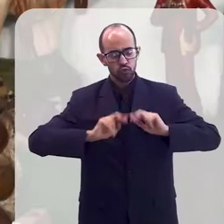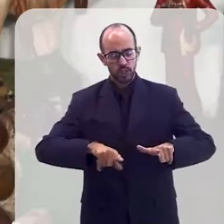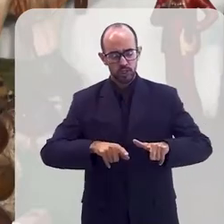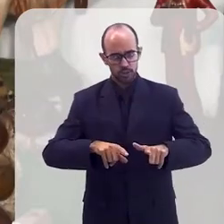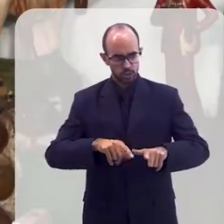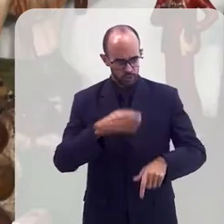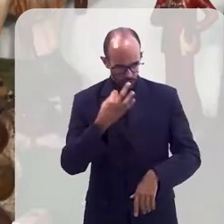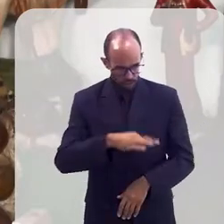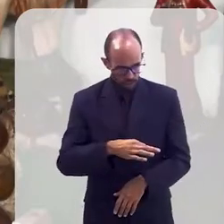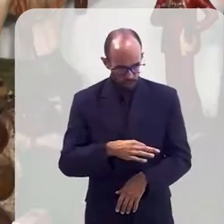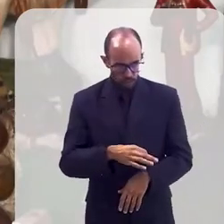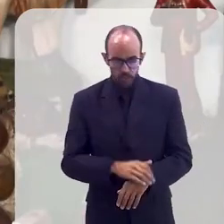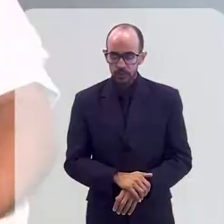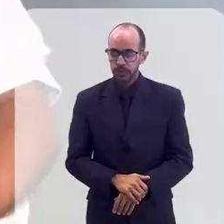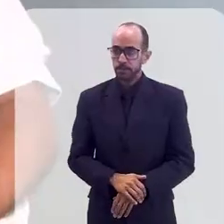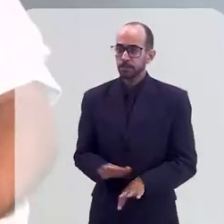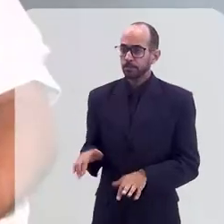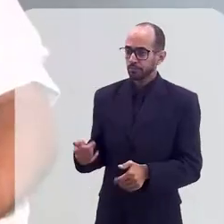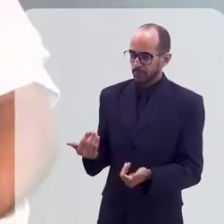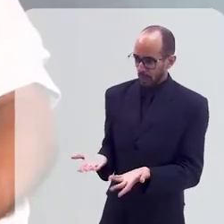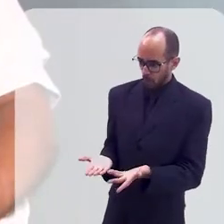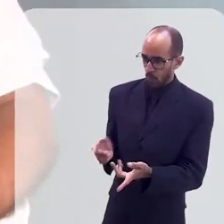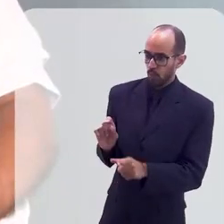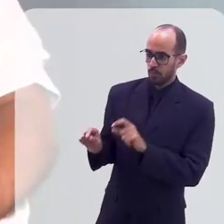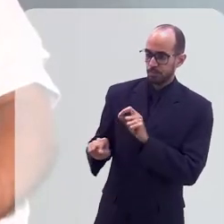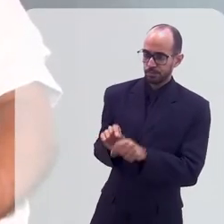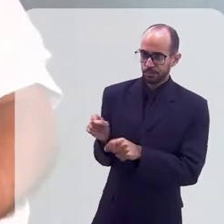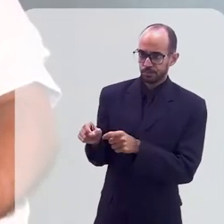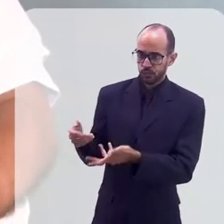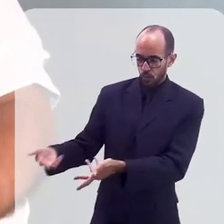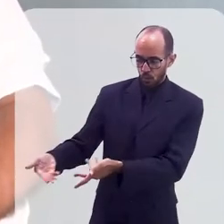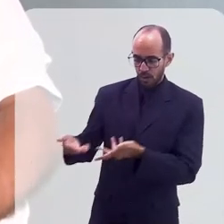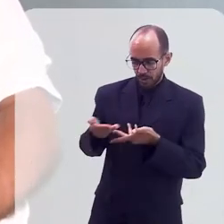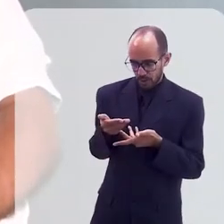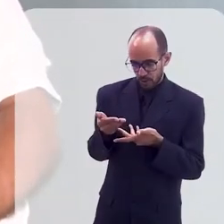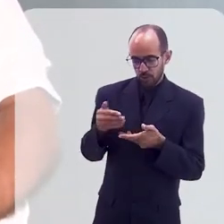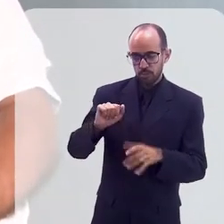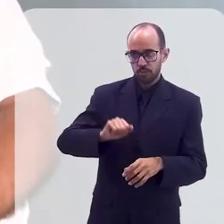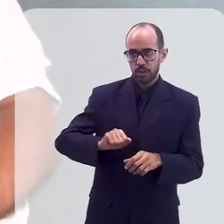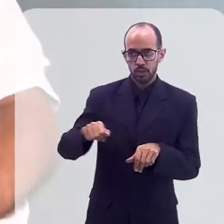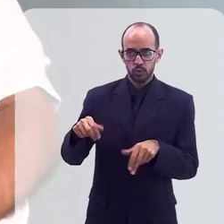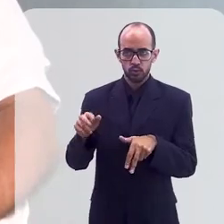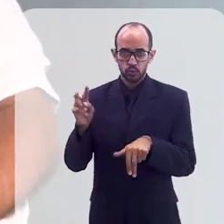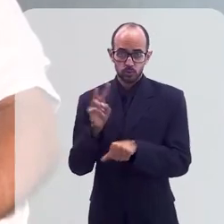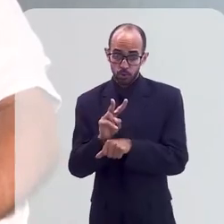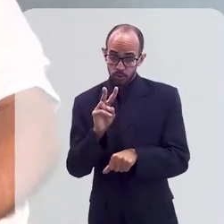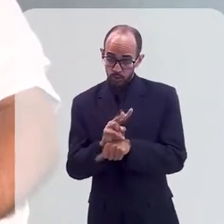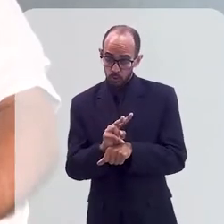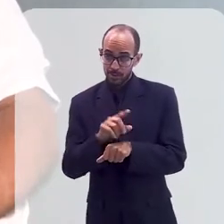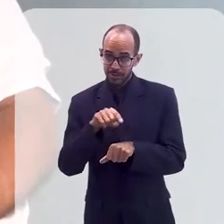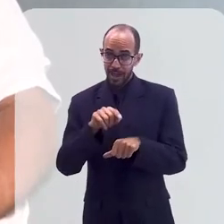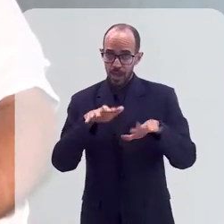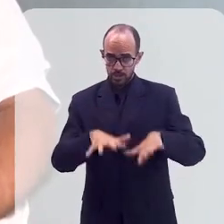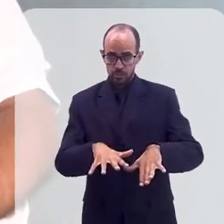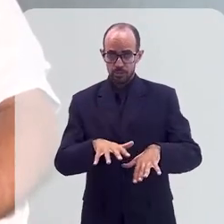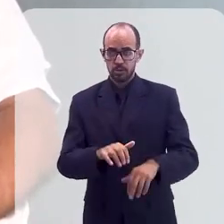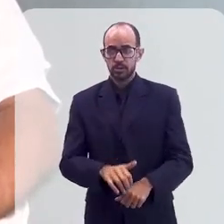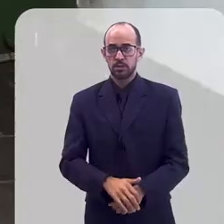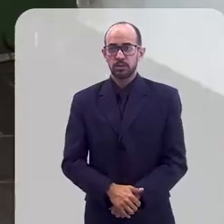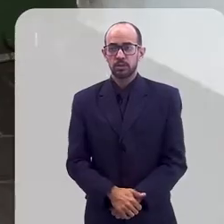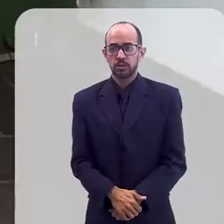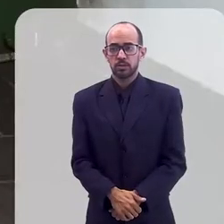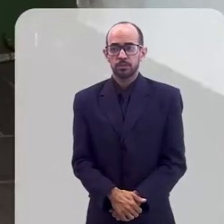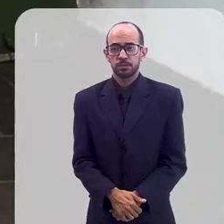matrizes africanas. Então, o atendimento dos guias, né, dos protetores, eles são exatamente dessa